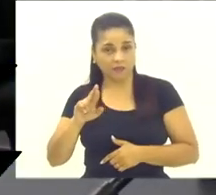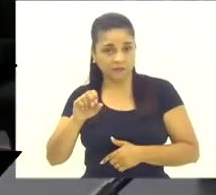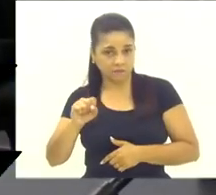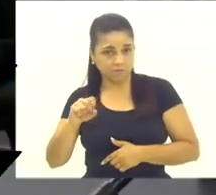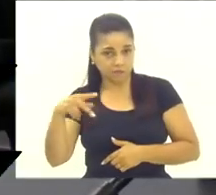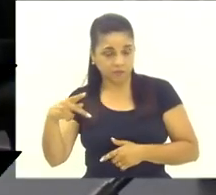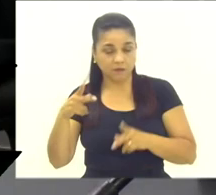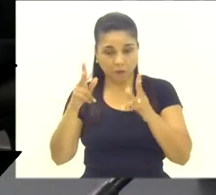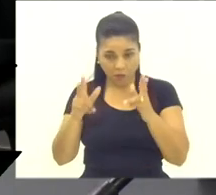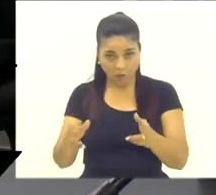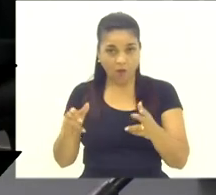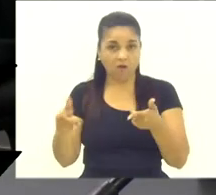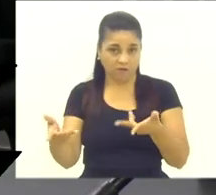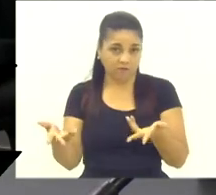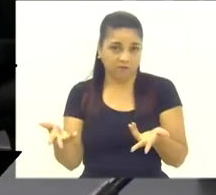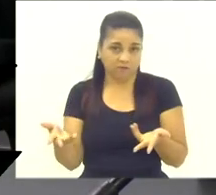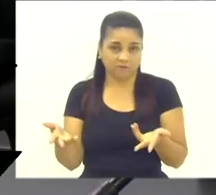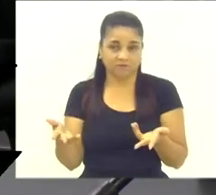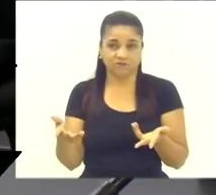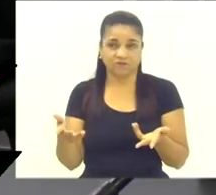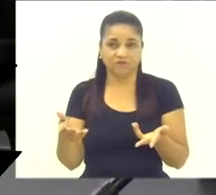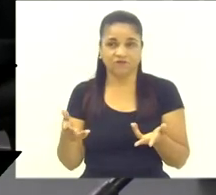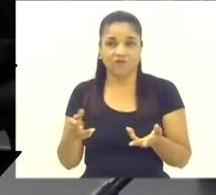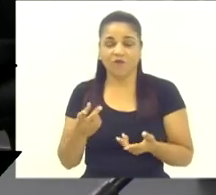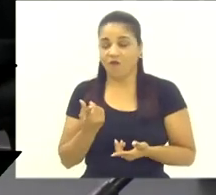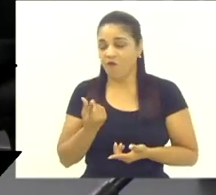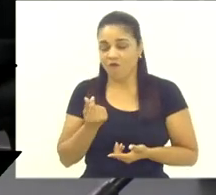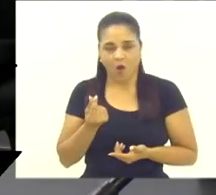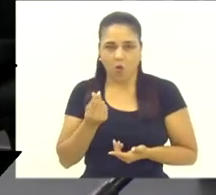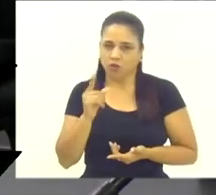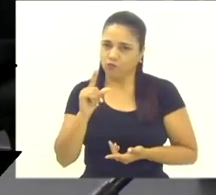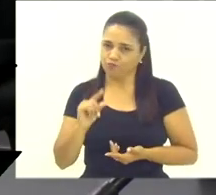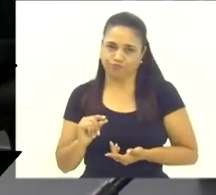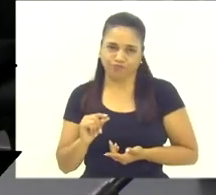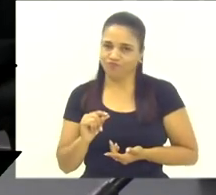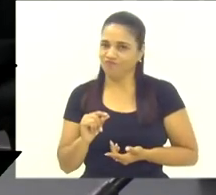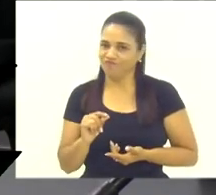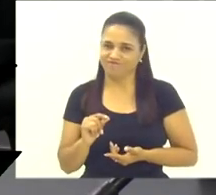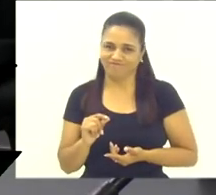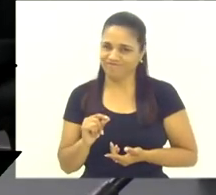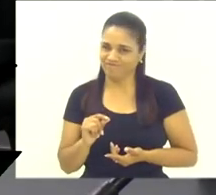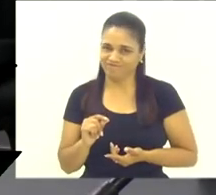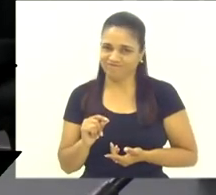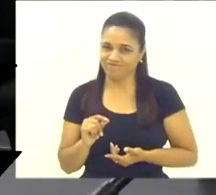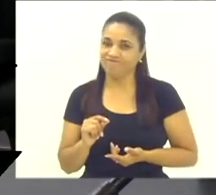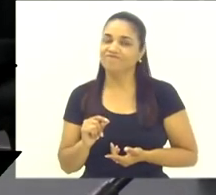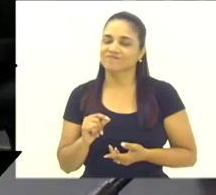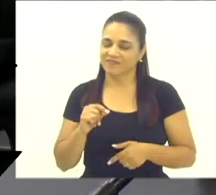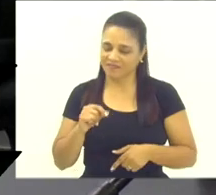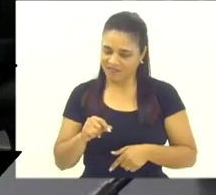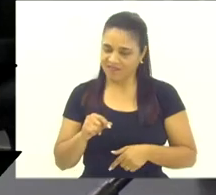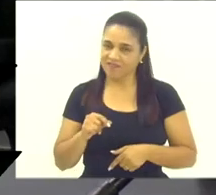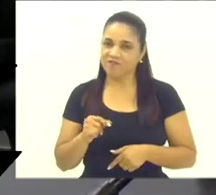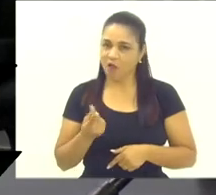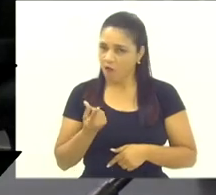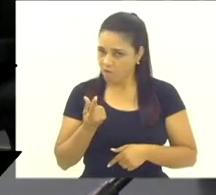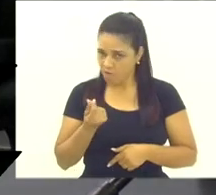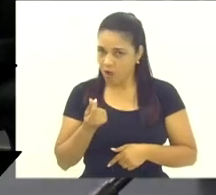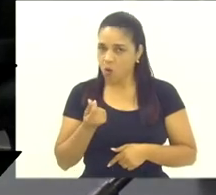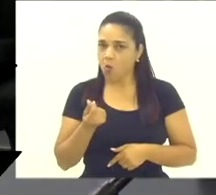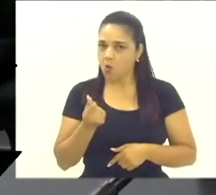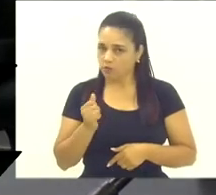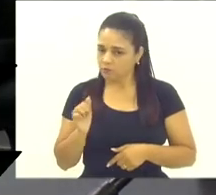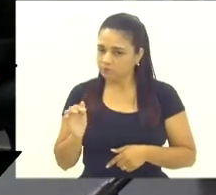não é uma não é um não são valores baixos né a gente também tem que colocar aqui que são valores